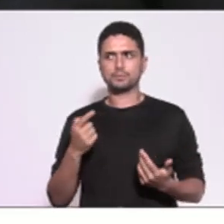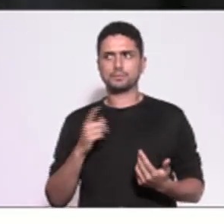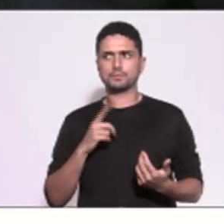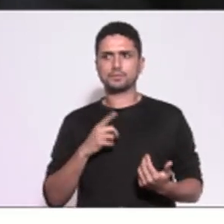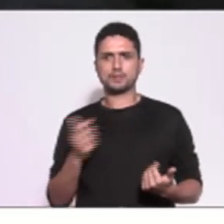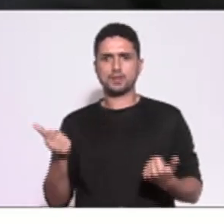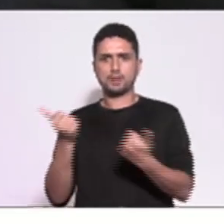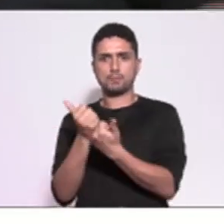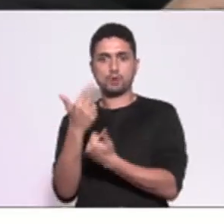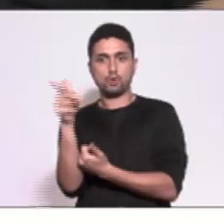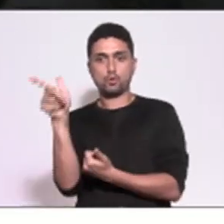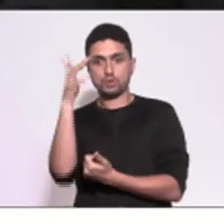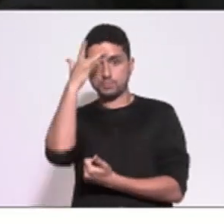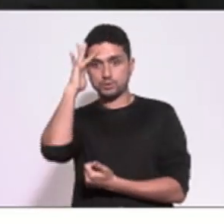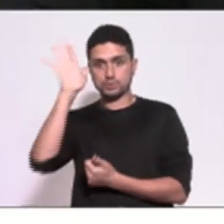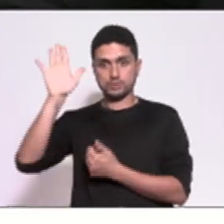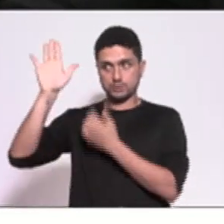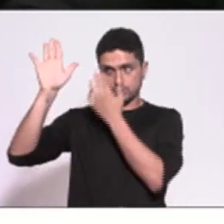do mundo. Você é um cara que